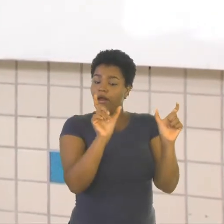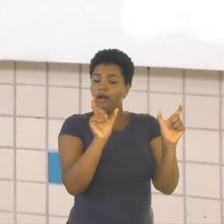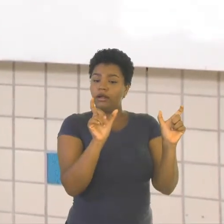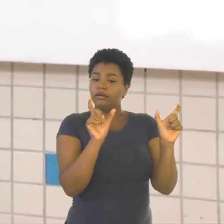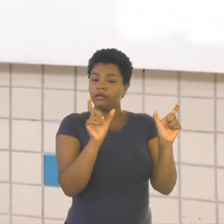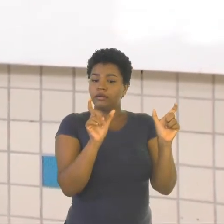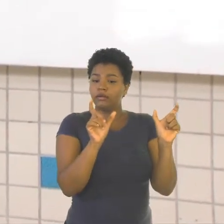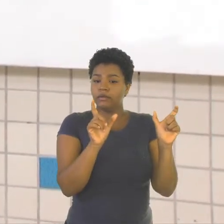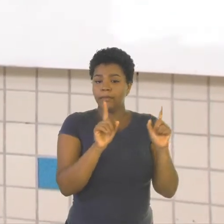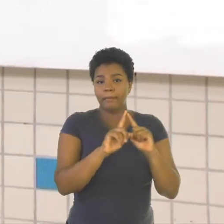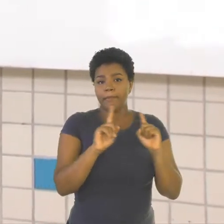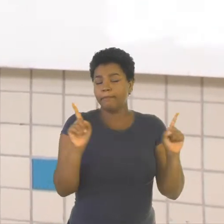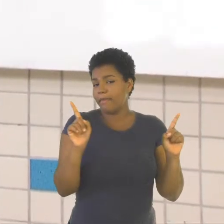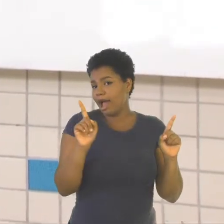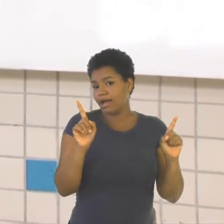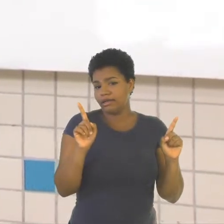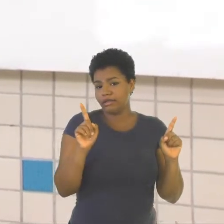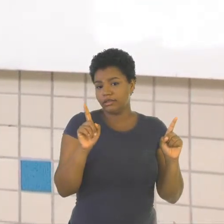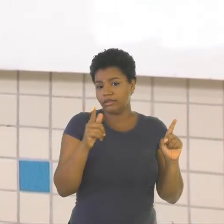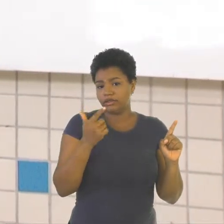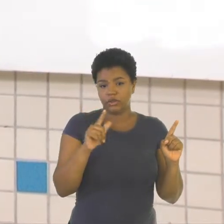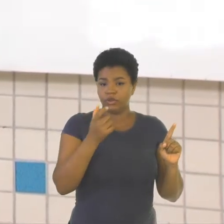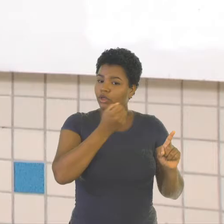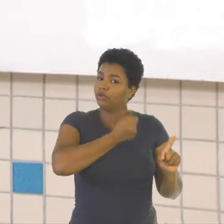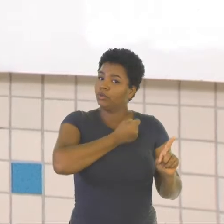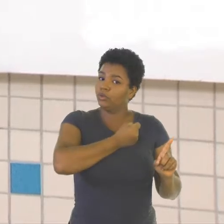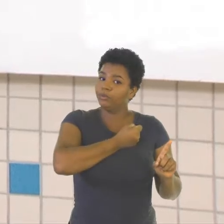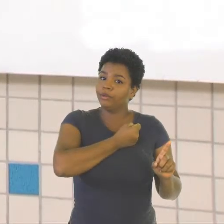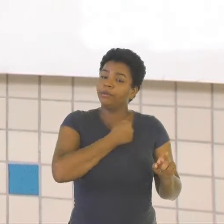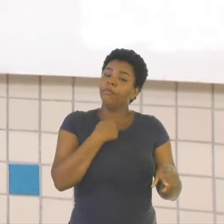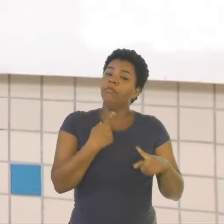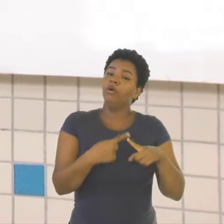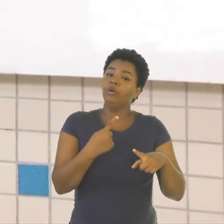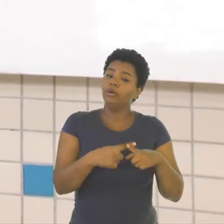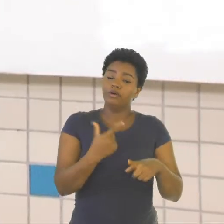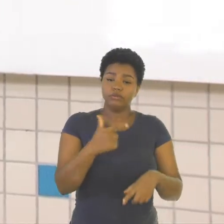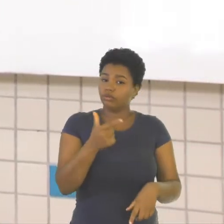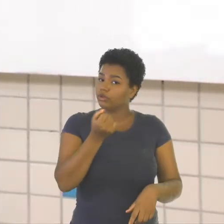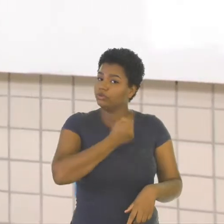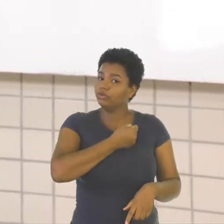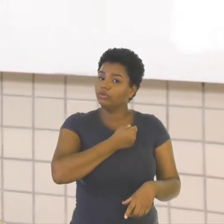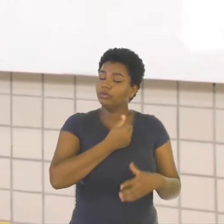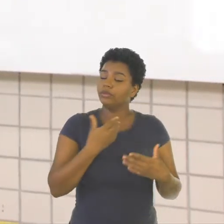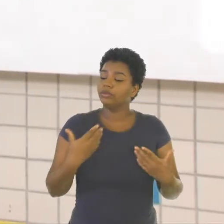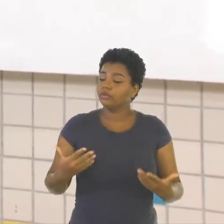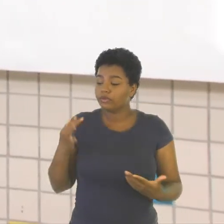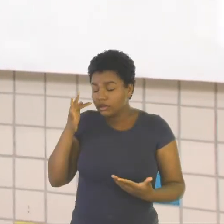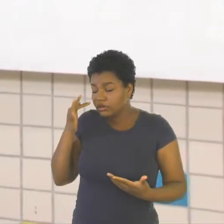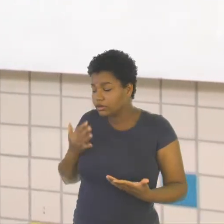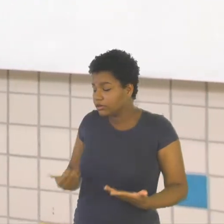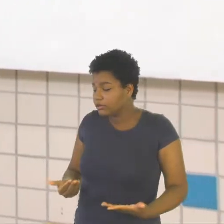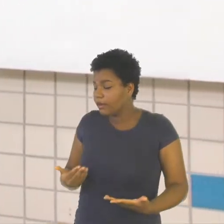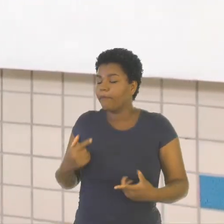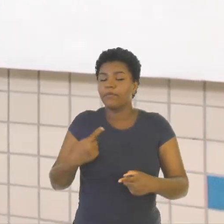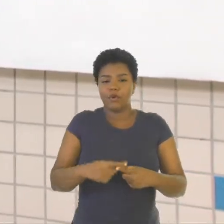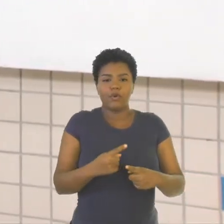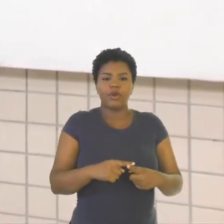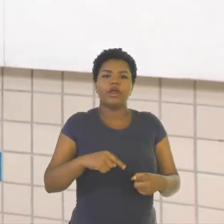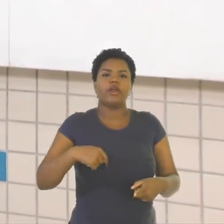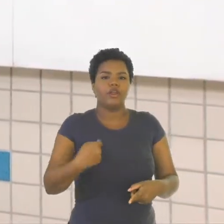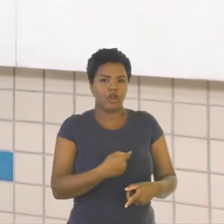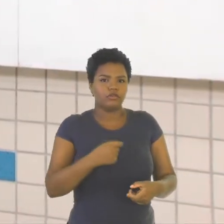estão sem os números. Por que estão sem os números, Francisquinha? Porque é uma tarefa que nós vamos